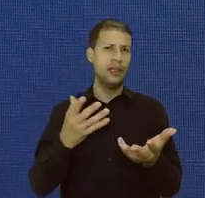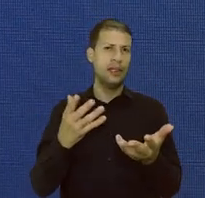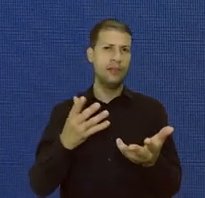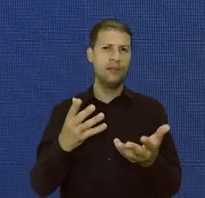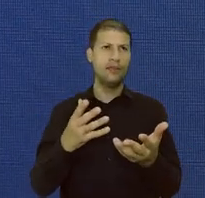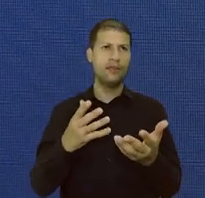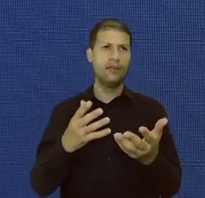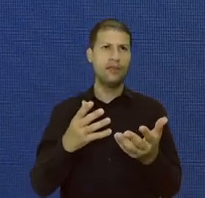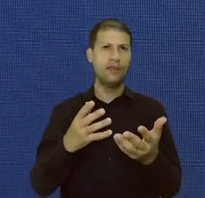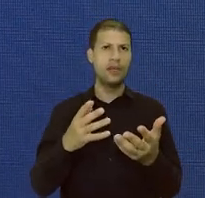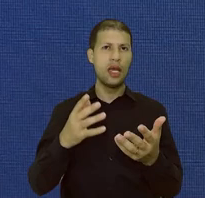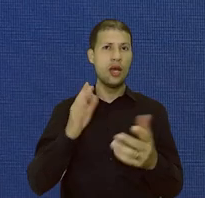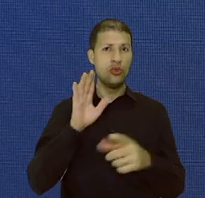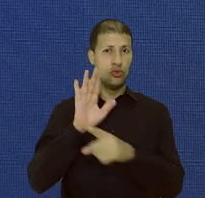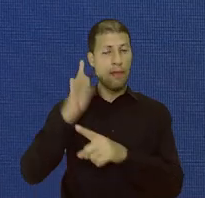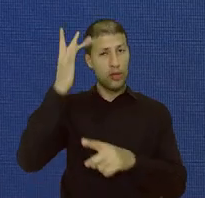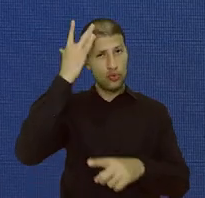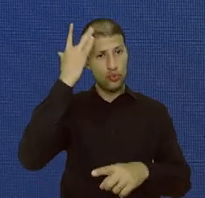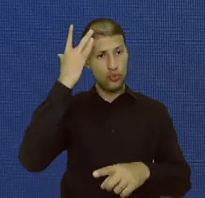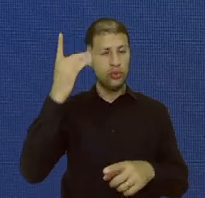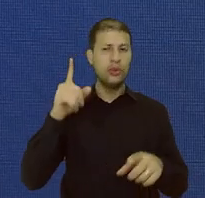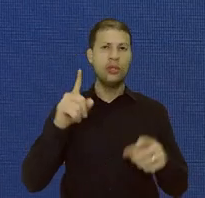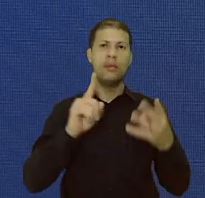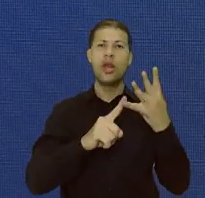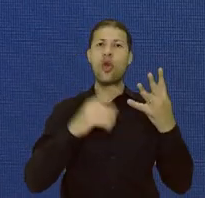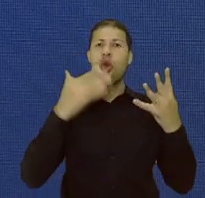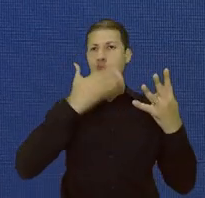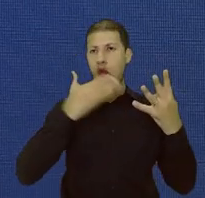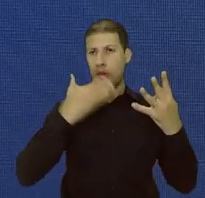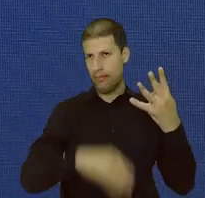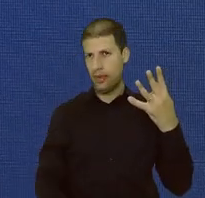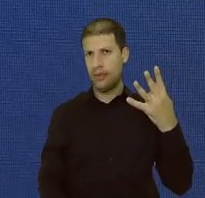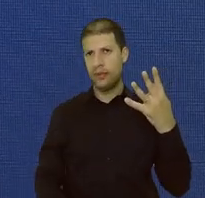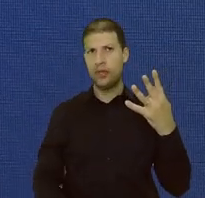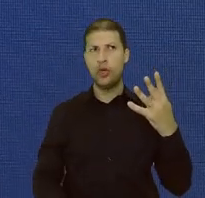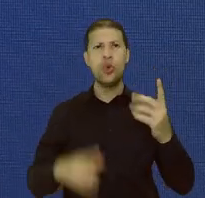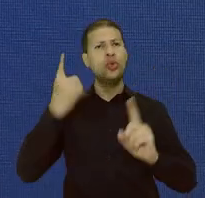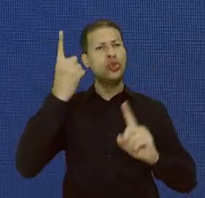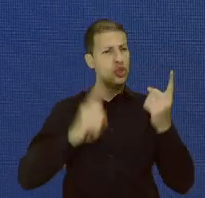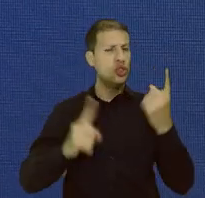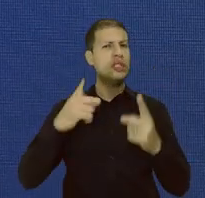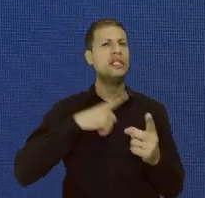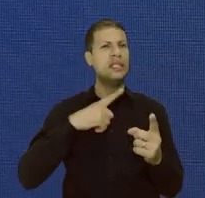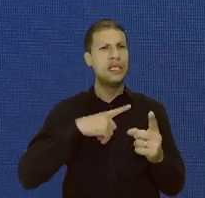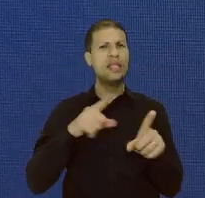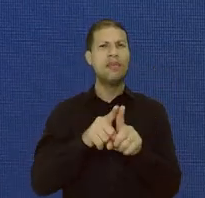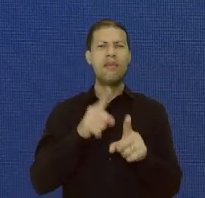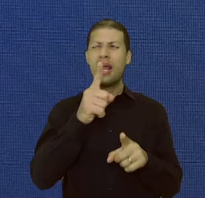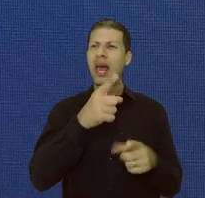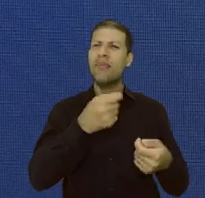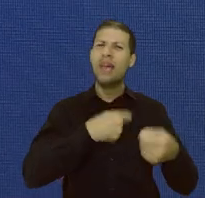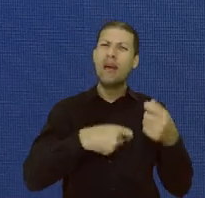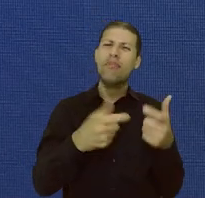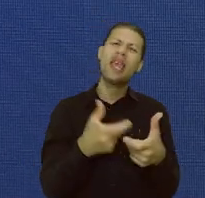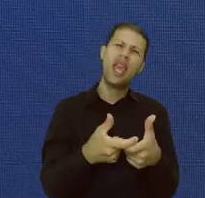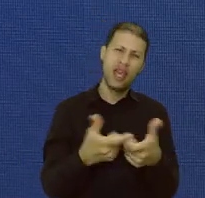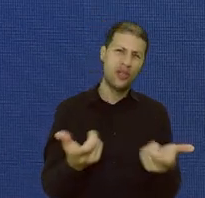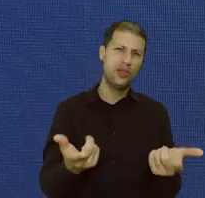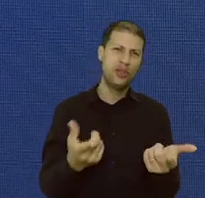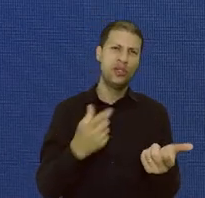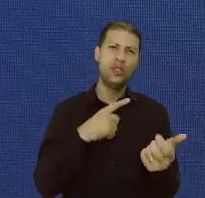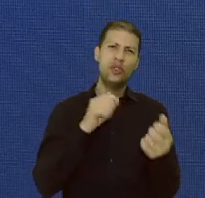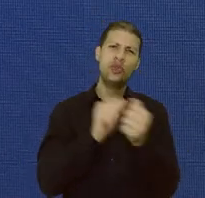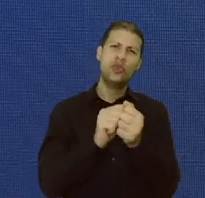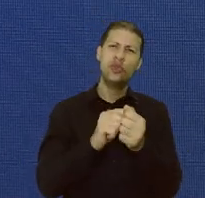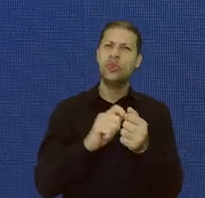amadureceu e Colômbia por último o Chile tem também mas é um mercado muito pequeno né E tem tá muito colado ali com a